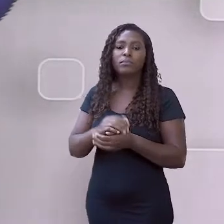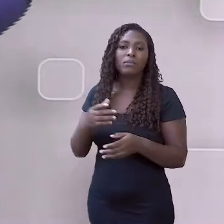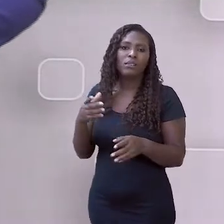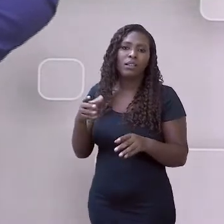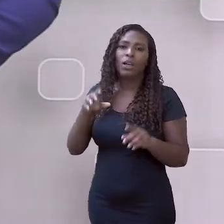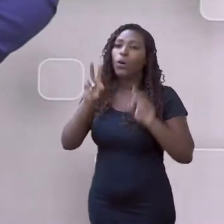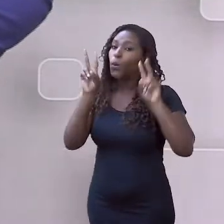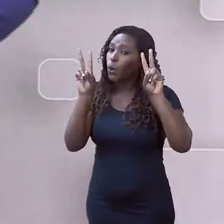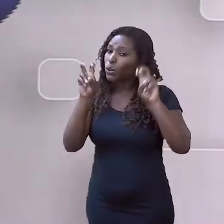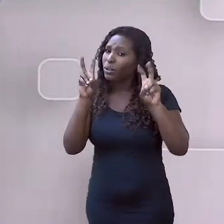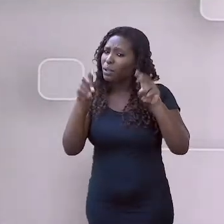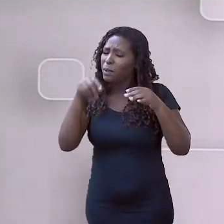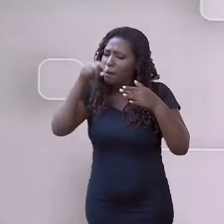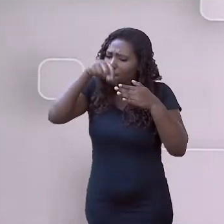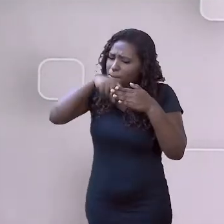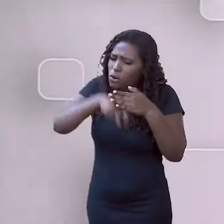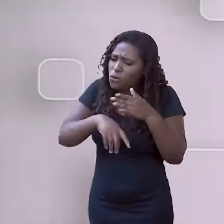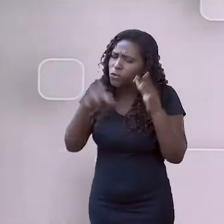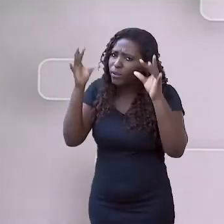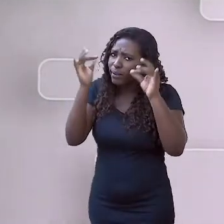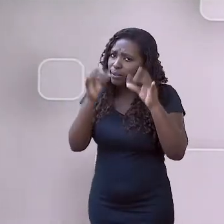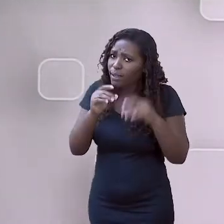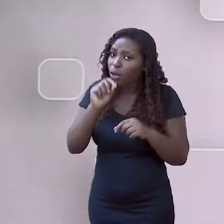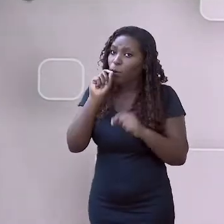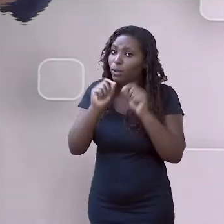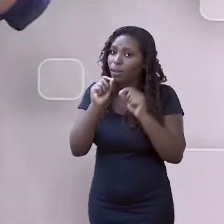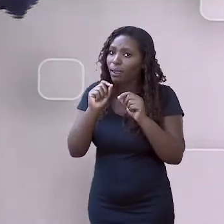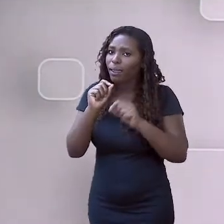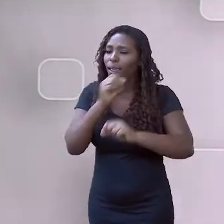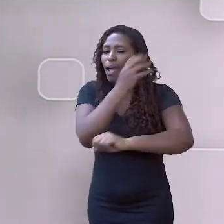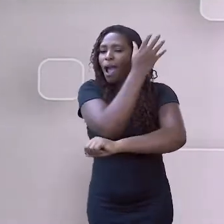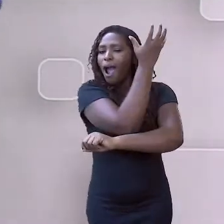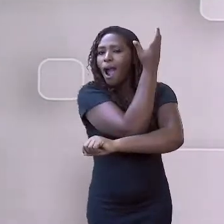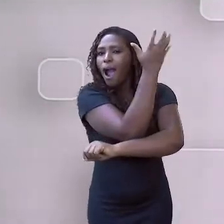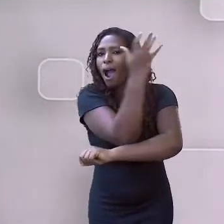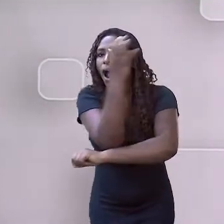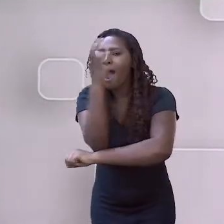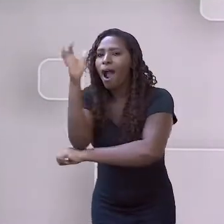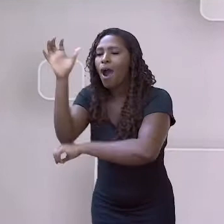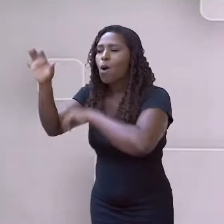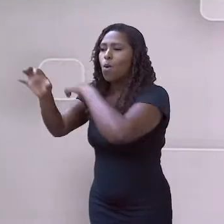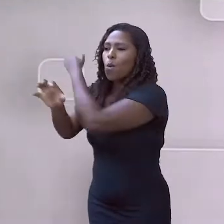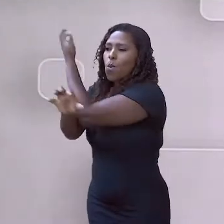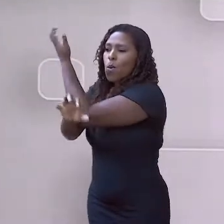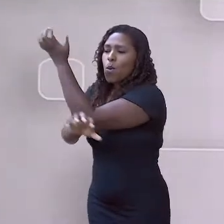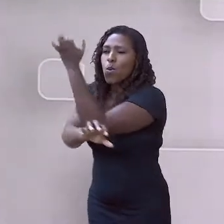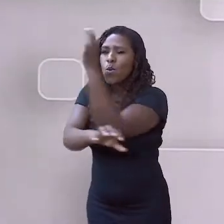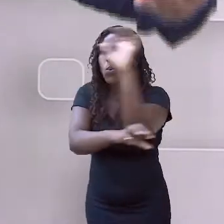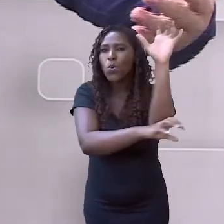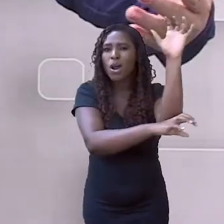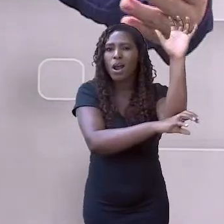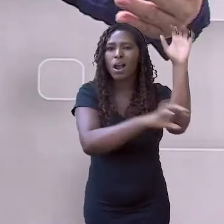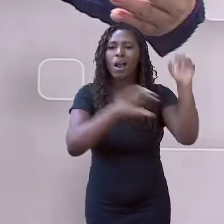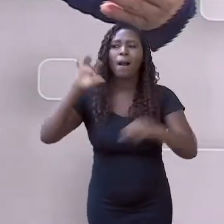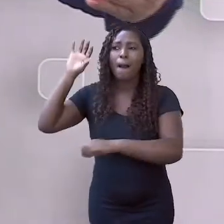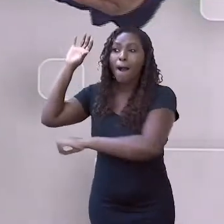importante, porque nós precisamos aprender a viver em